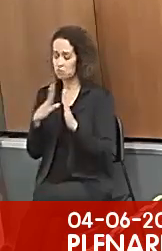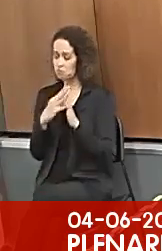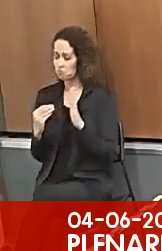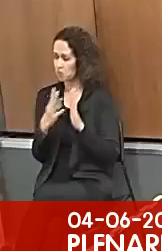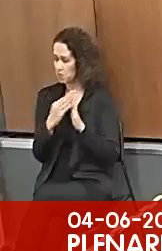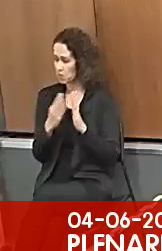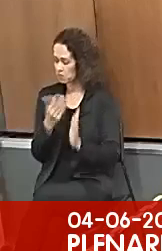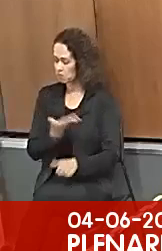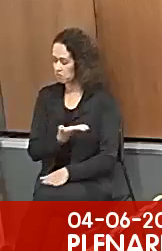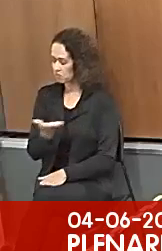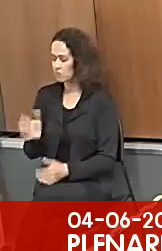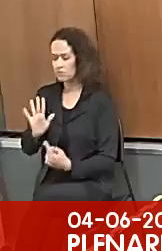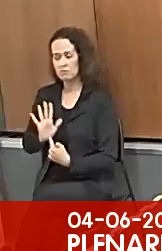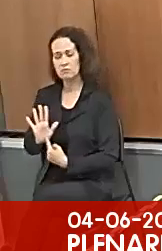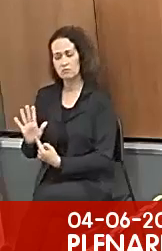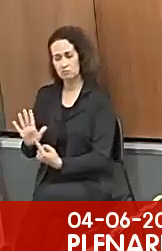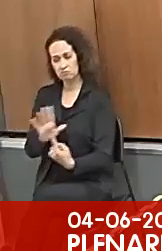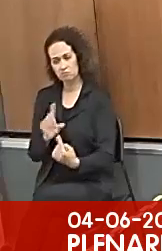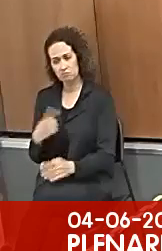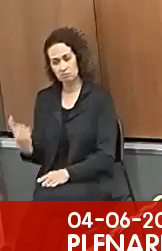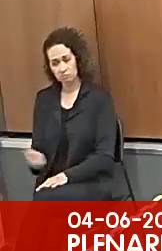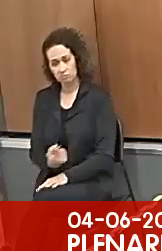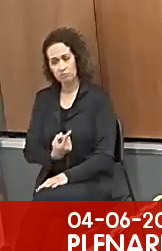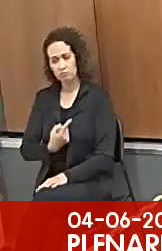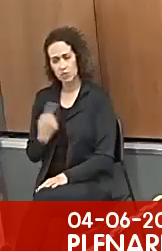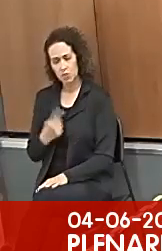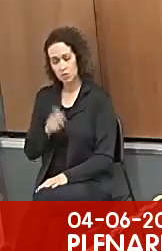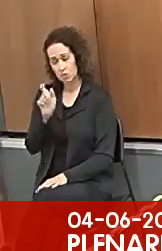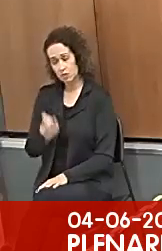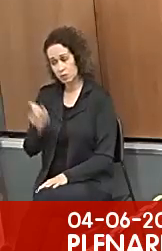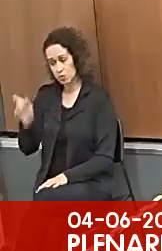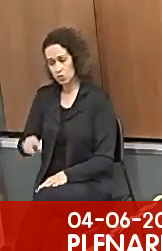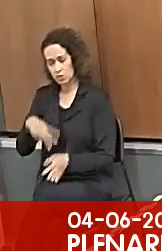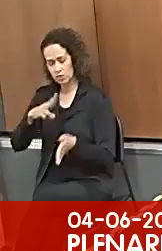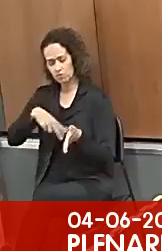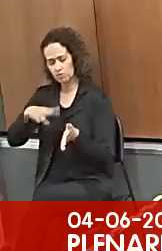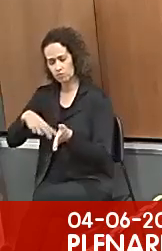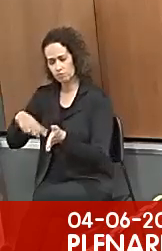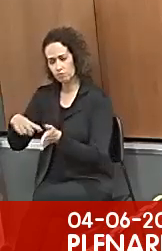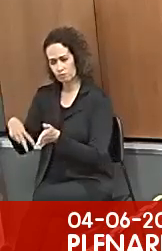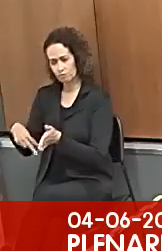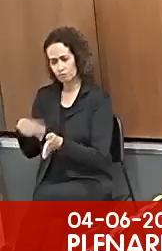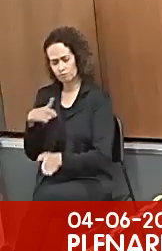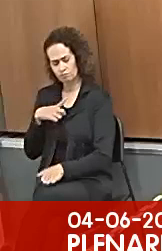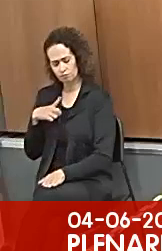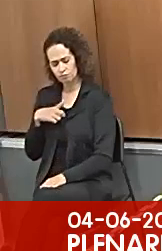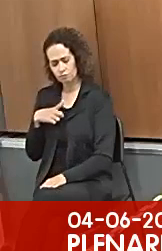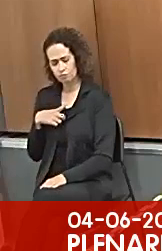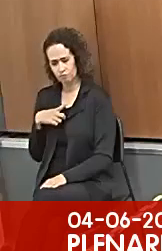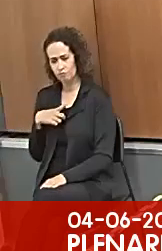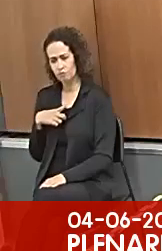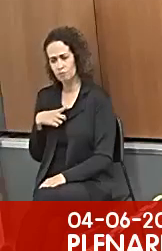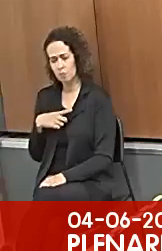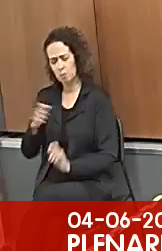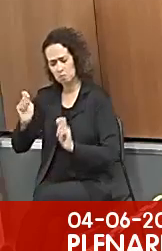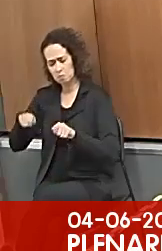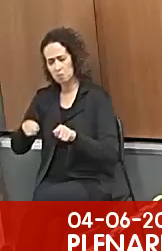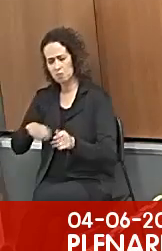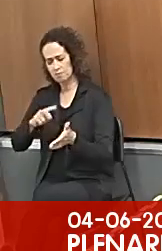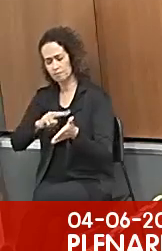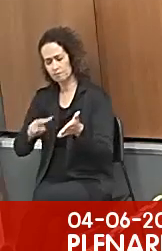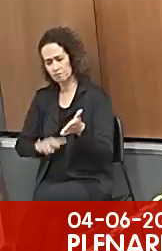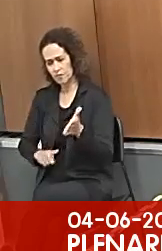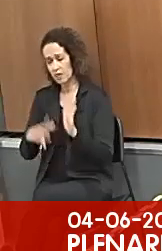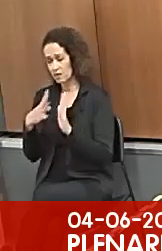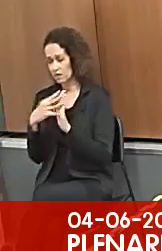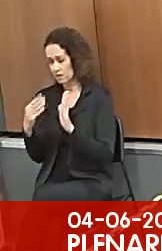trouxeram para nós, trouxeram para os leitores e para as pessoas que terão acesso a esse livro, é esse exemplo